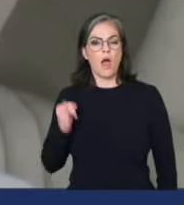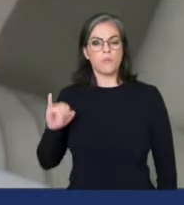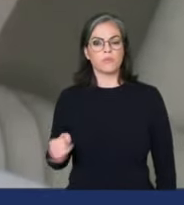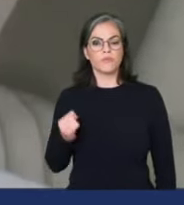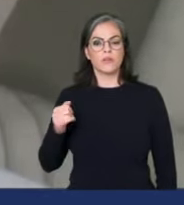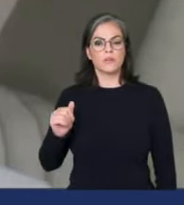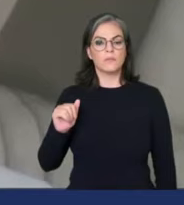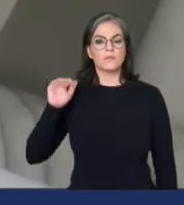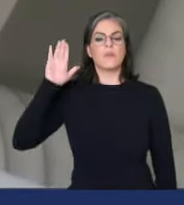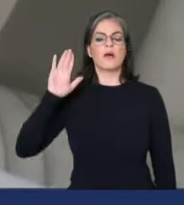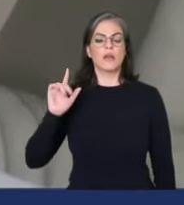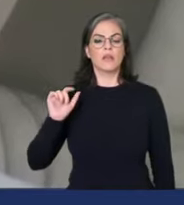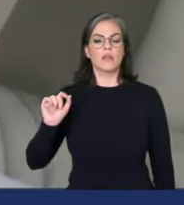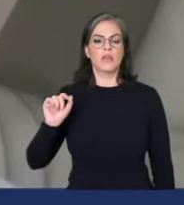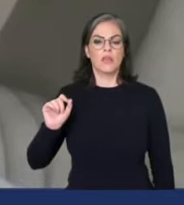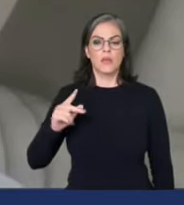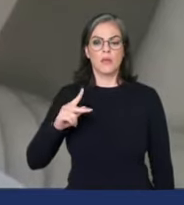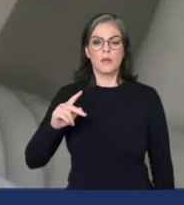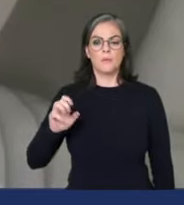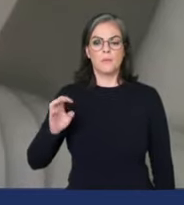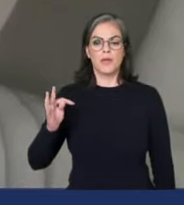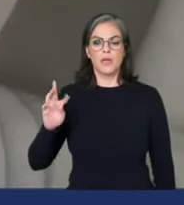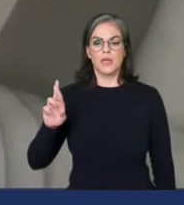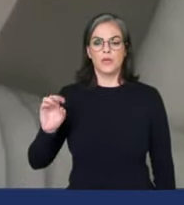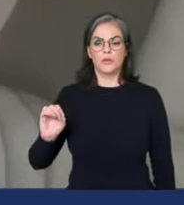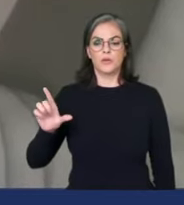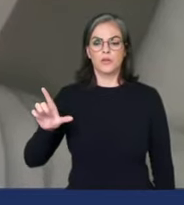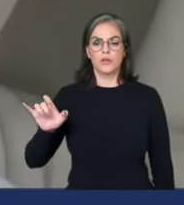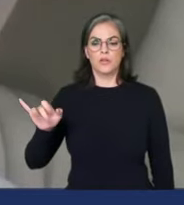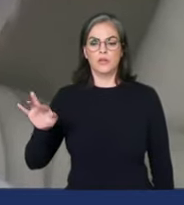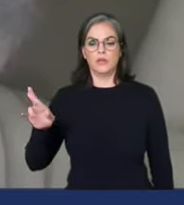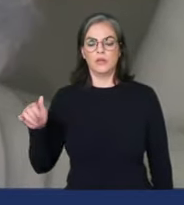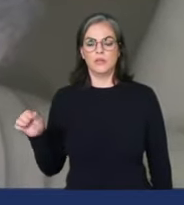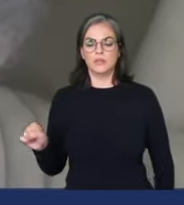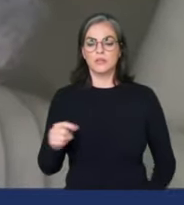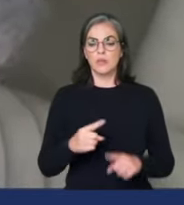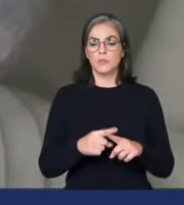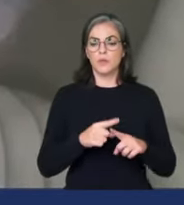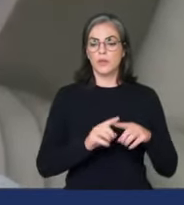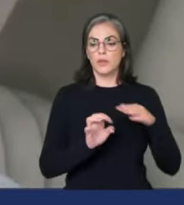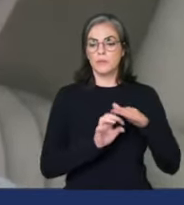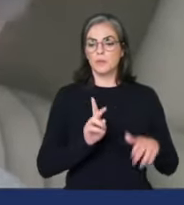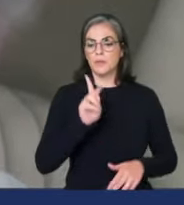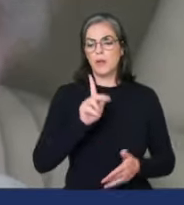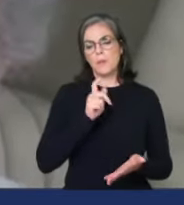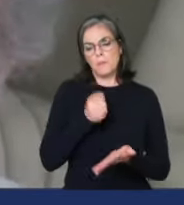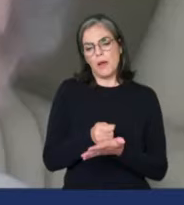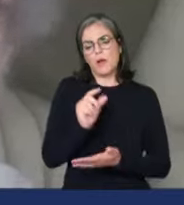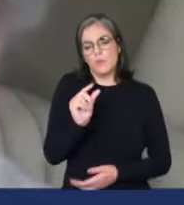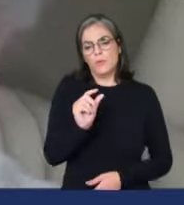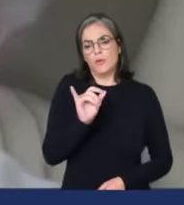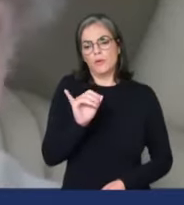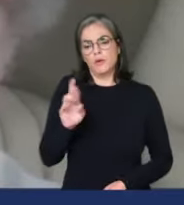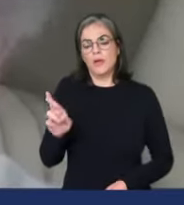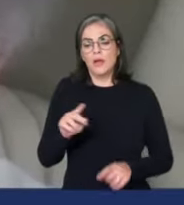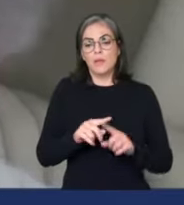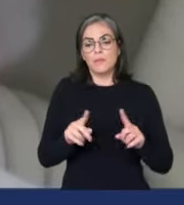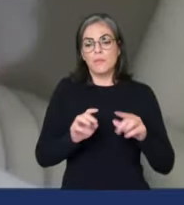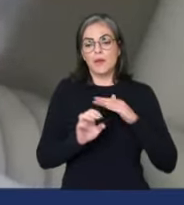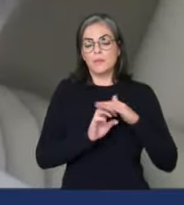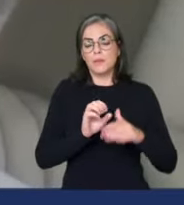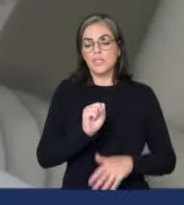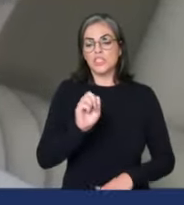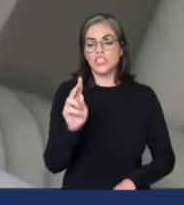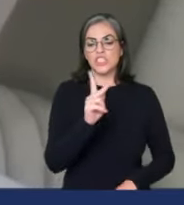ainda paga um pouquinho de imposto de renda, certo? A Shell não paga imposto de renda e não paga tributo